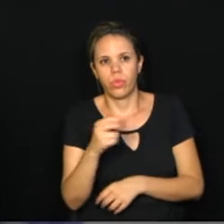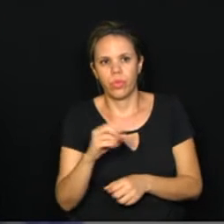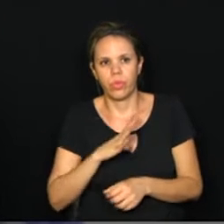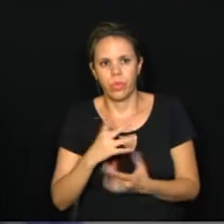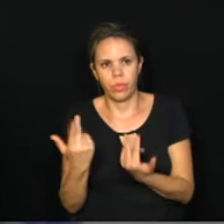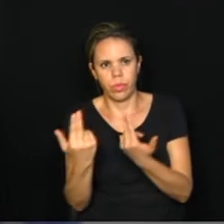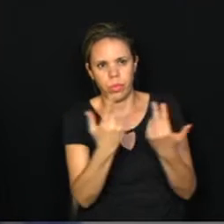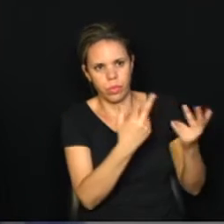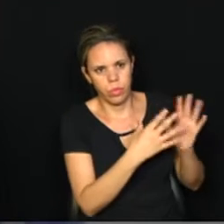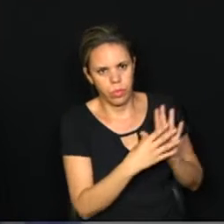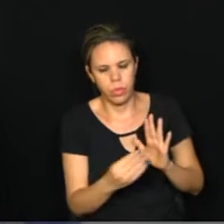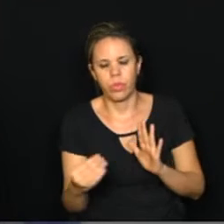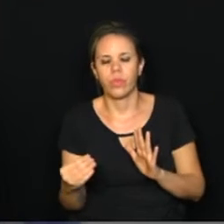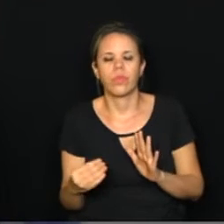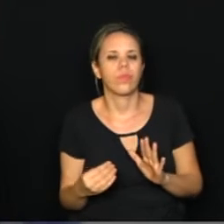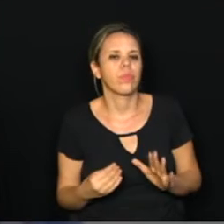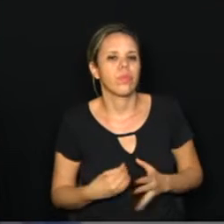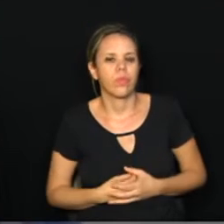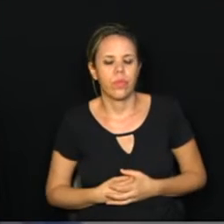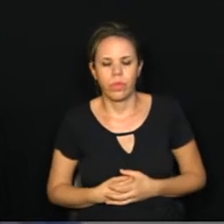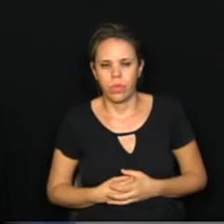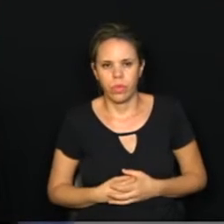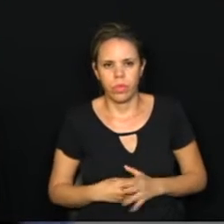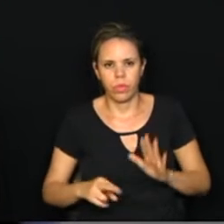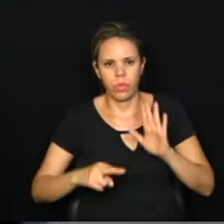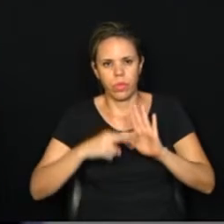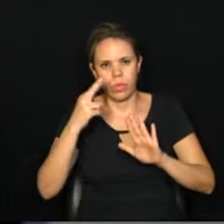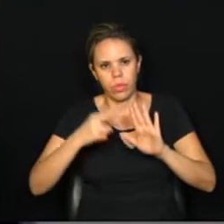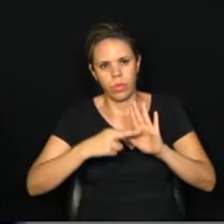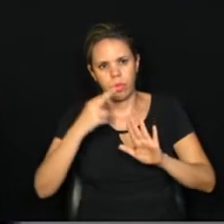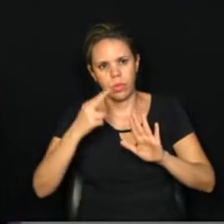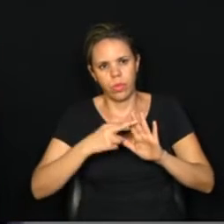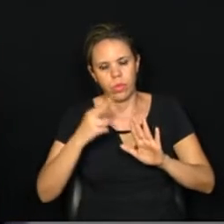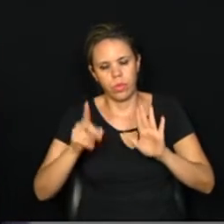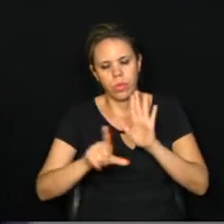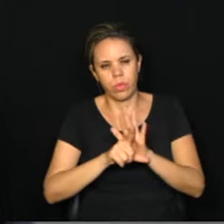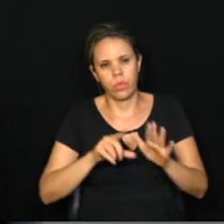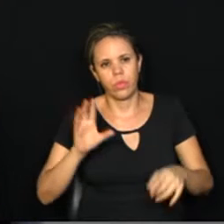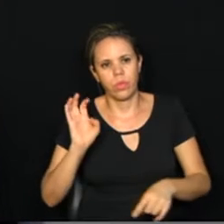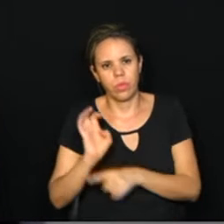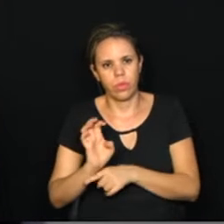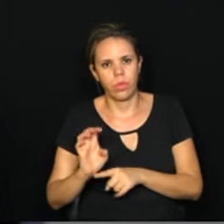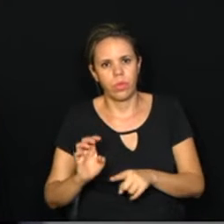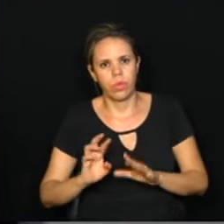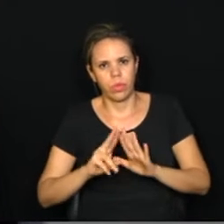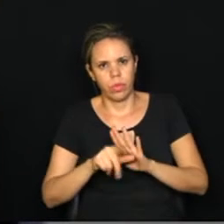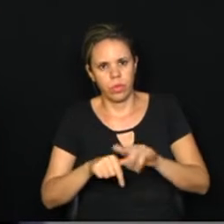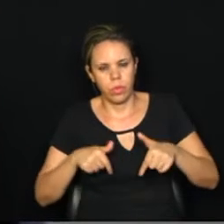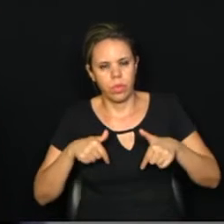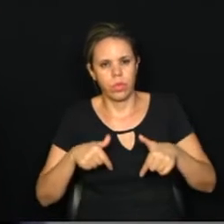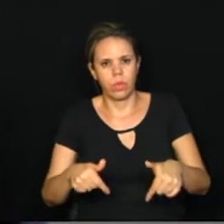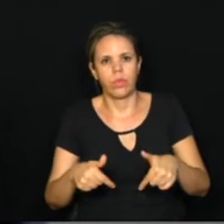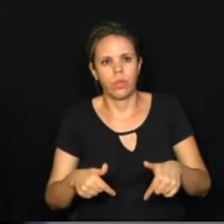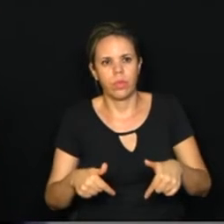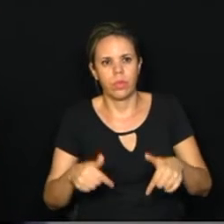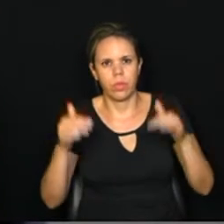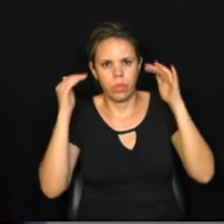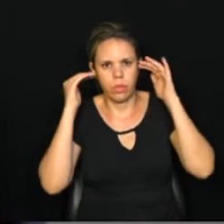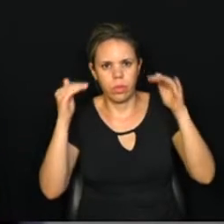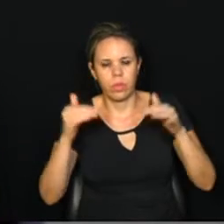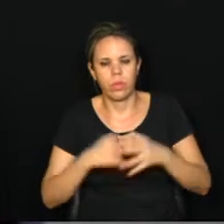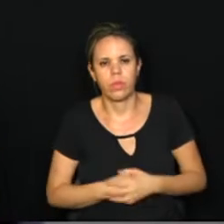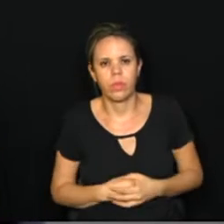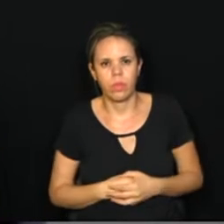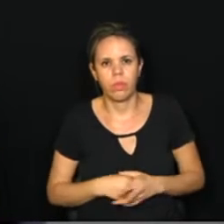que compõem a região metropolitana. É uma resolução do Estado que estabelece uma série de procedimentos e